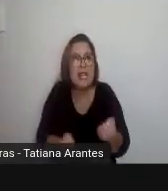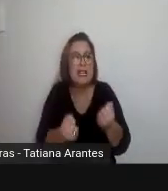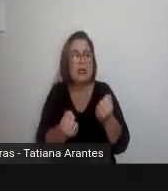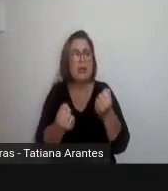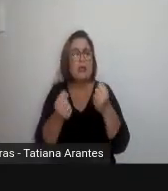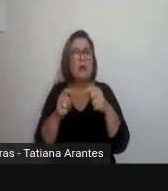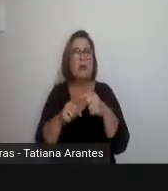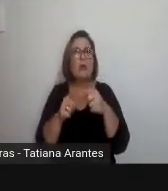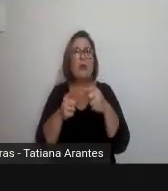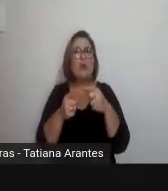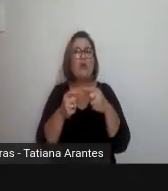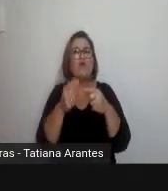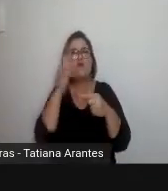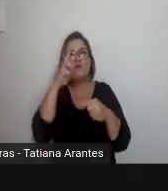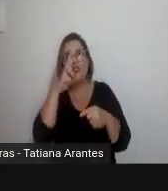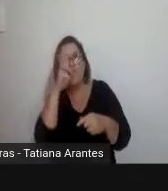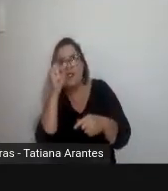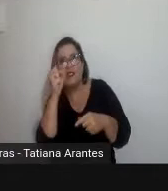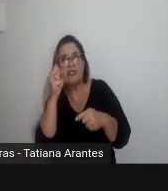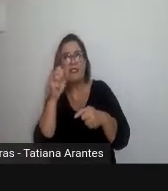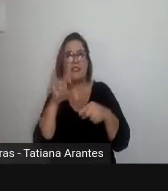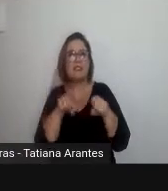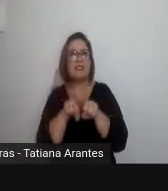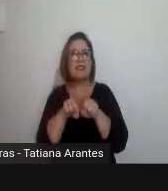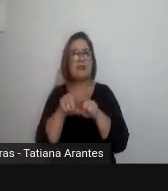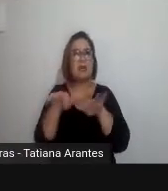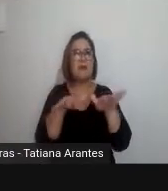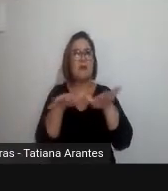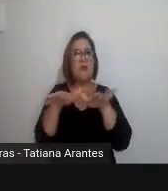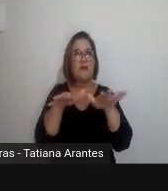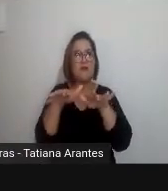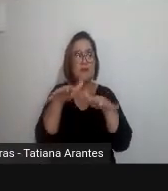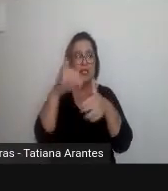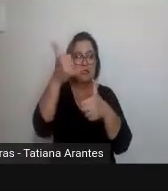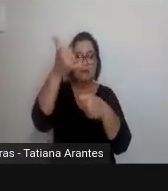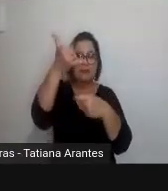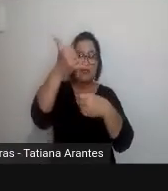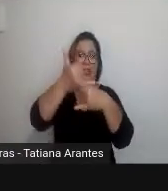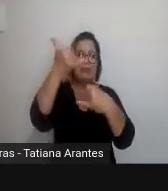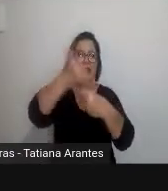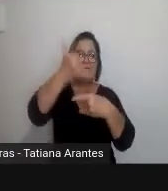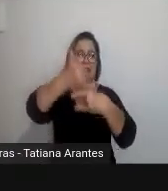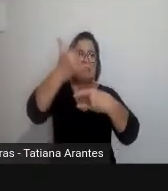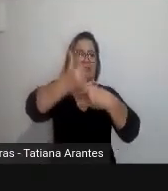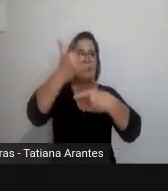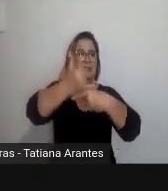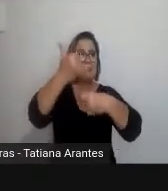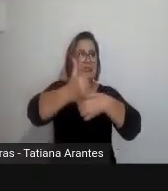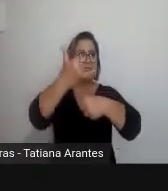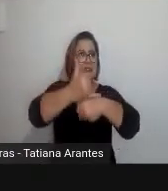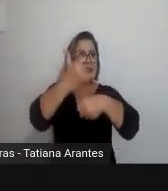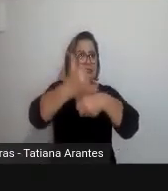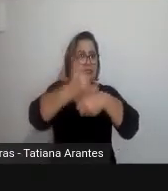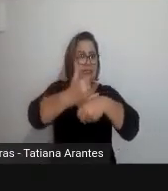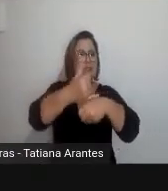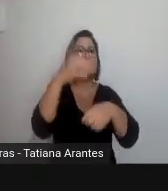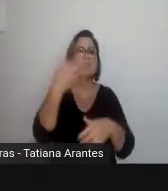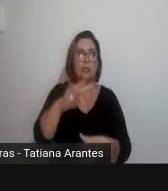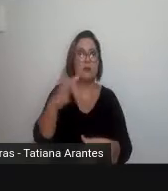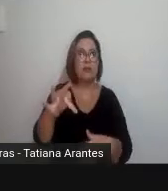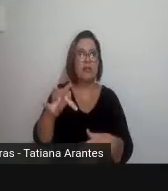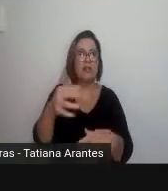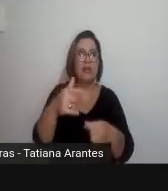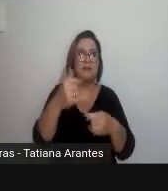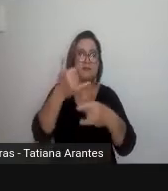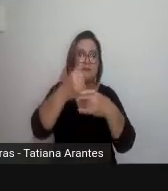né? Equilibrar as tensões durante os movimentos, articular, favorecer, propiciar que a gente